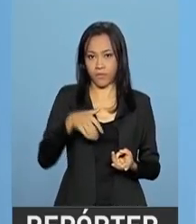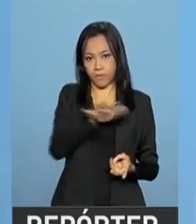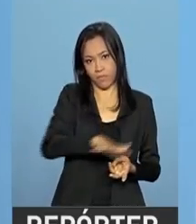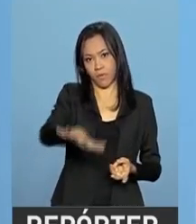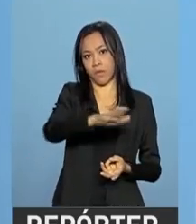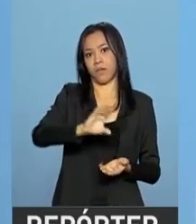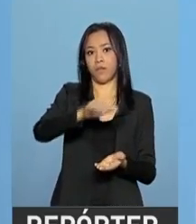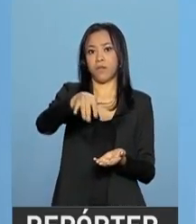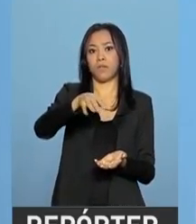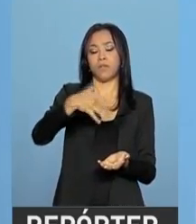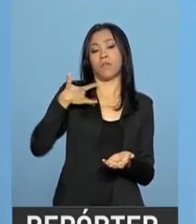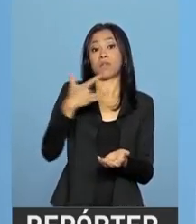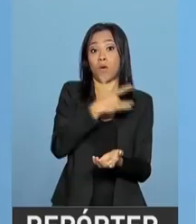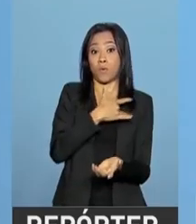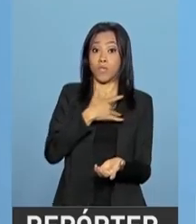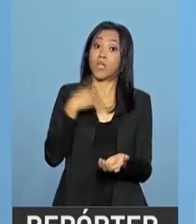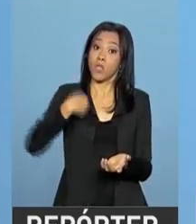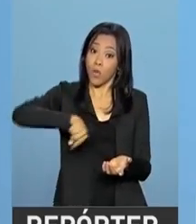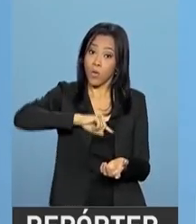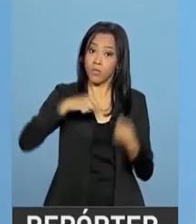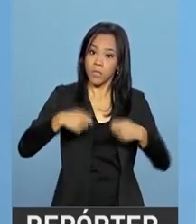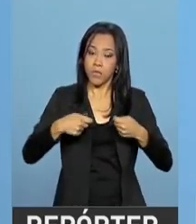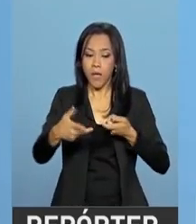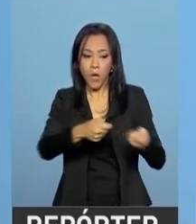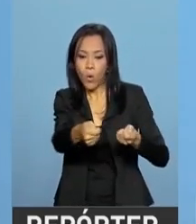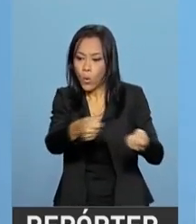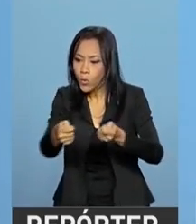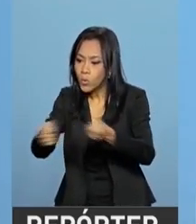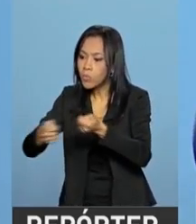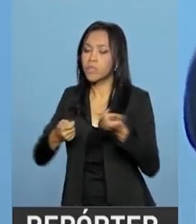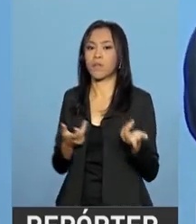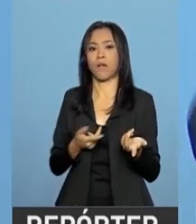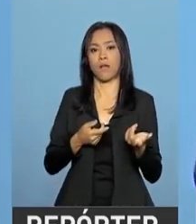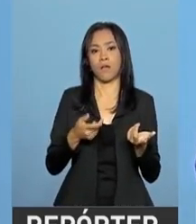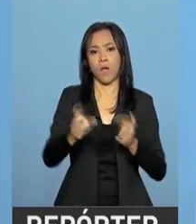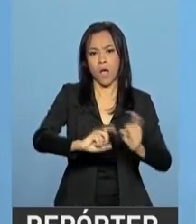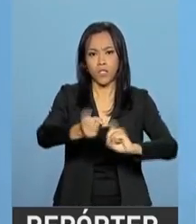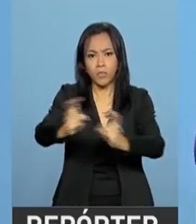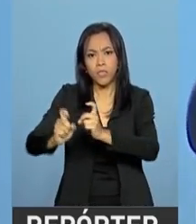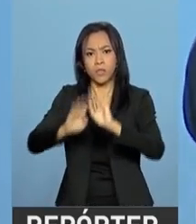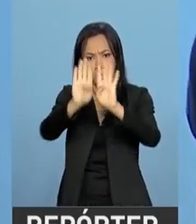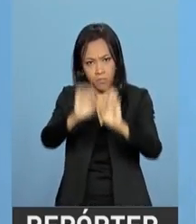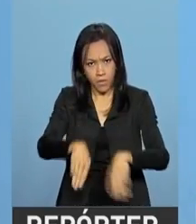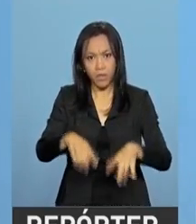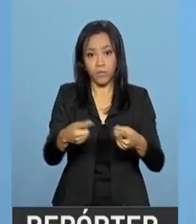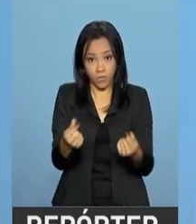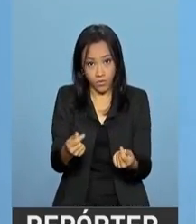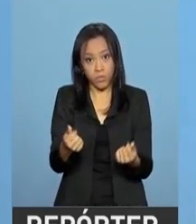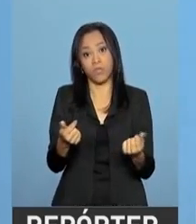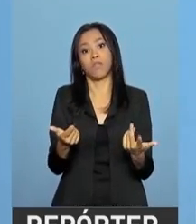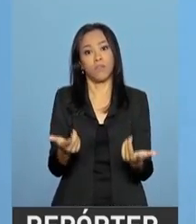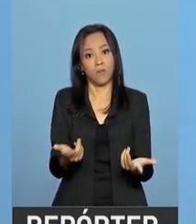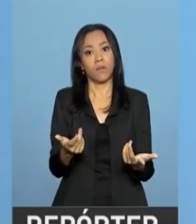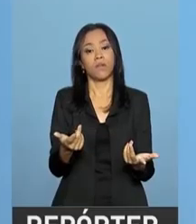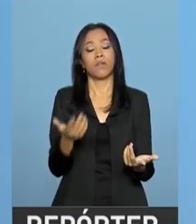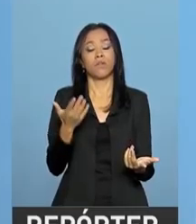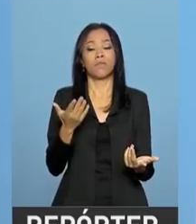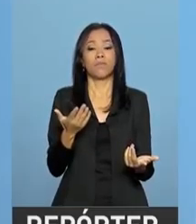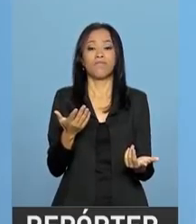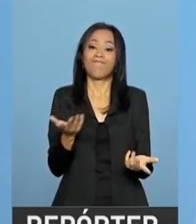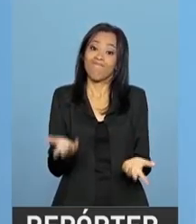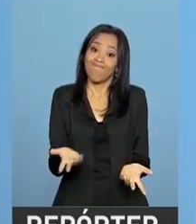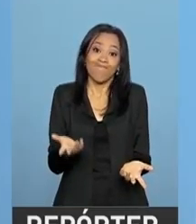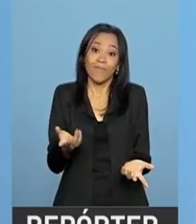enquanto nós não fizemos a lição de casa não garantimos que estamos sendo absolutamente corretos com a aplicação do que temos